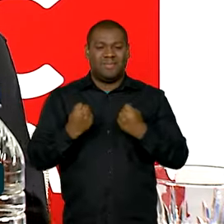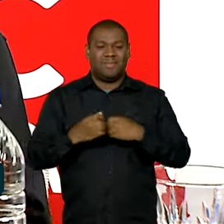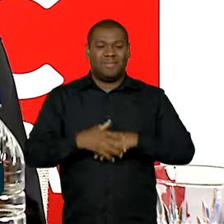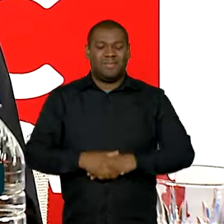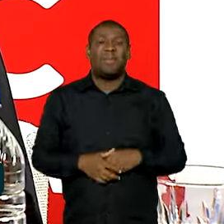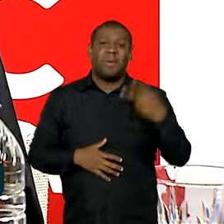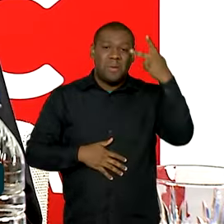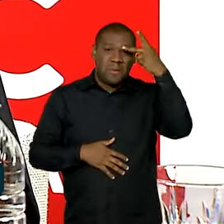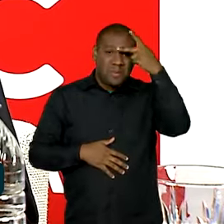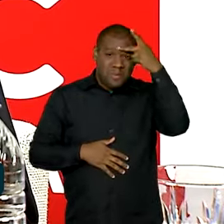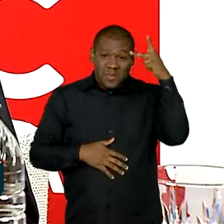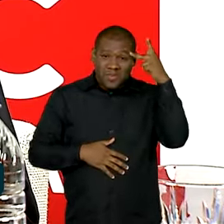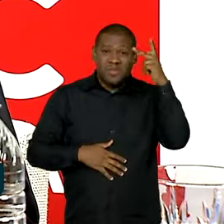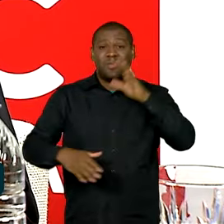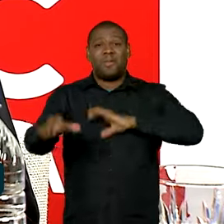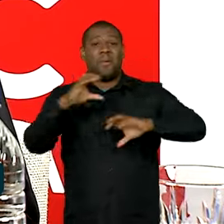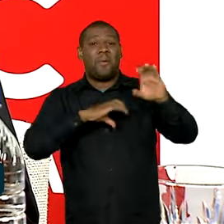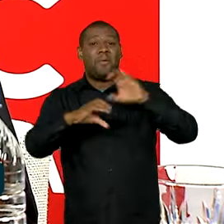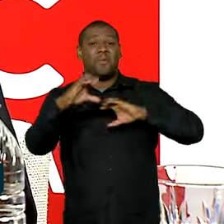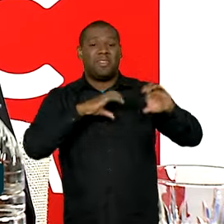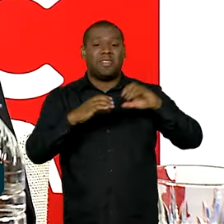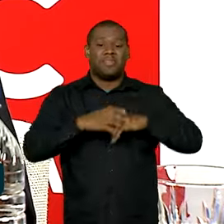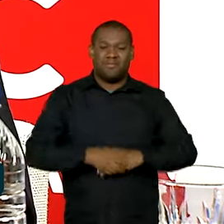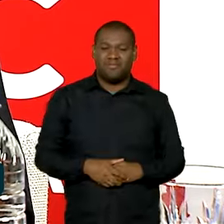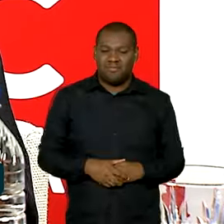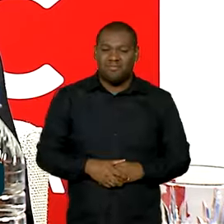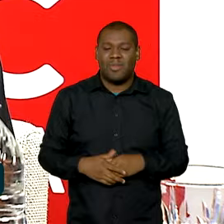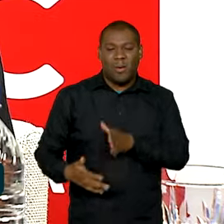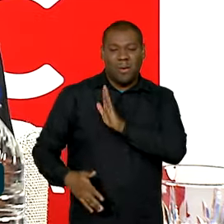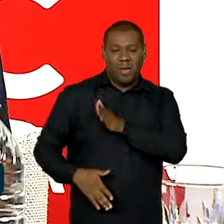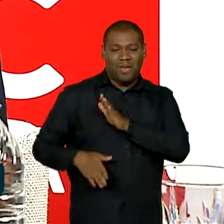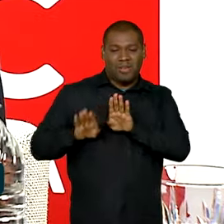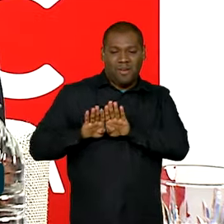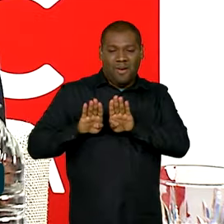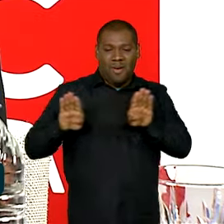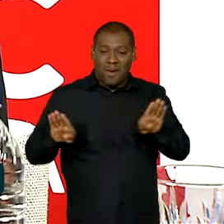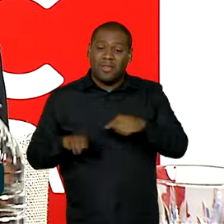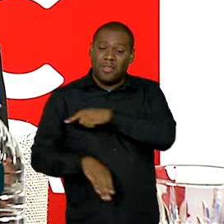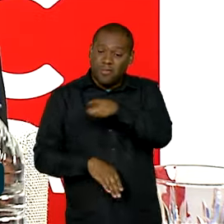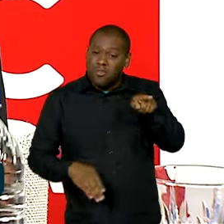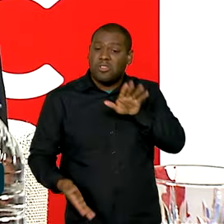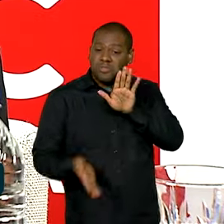de diálogo, né, com o coração aberto para acolher as ideias e